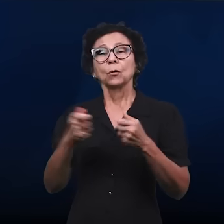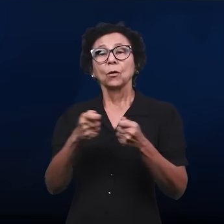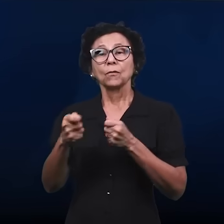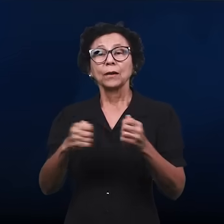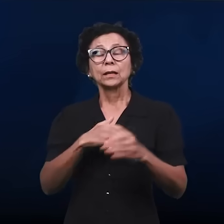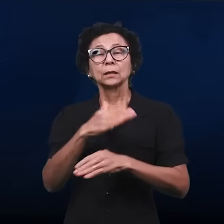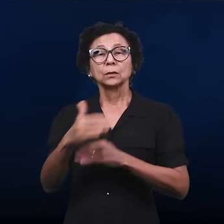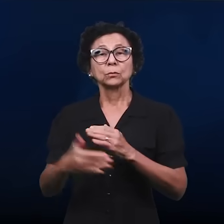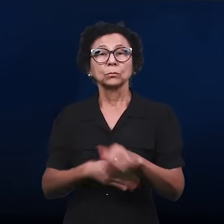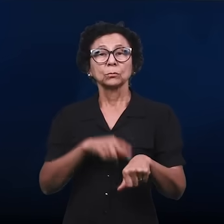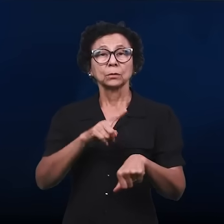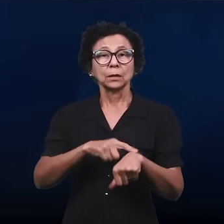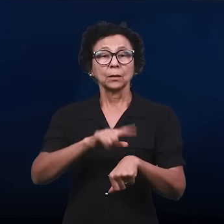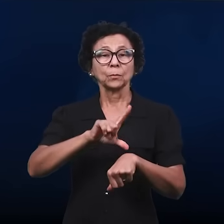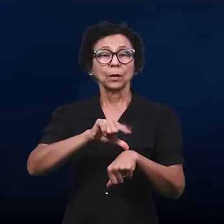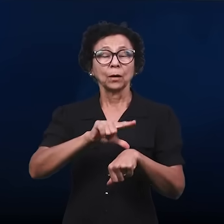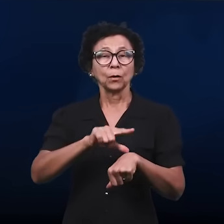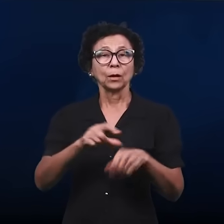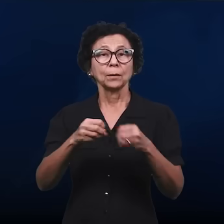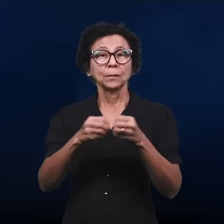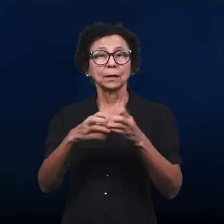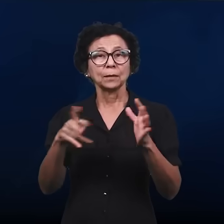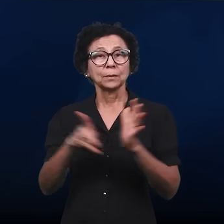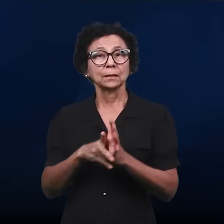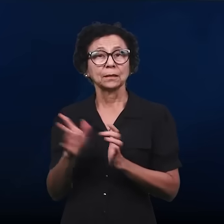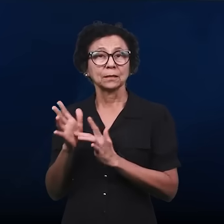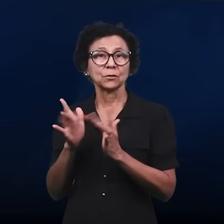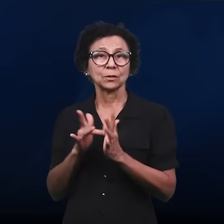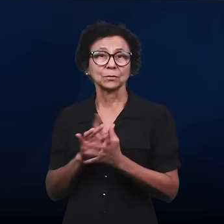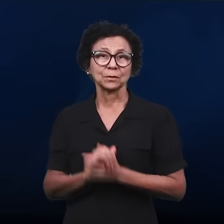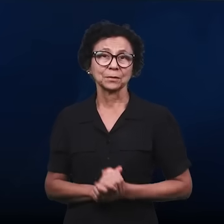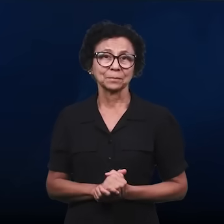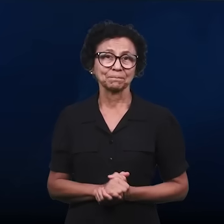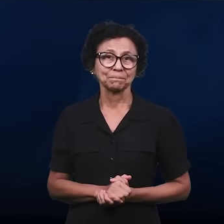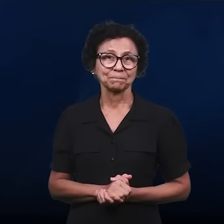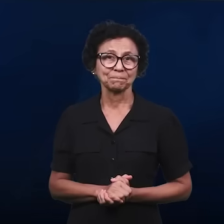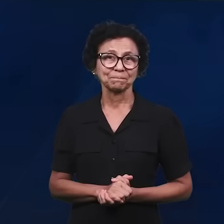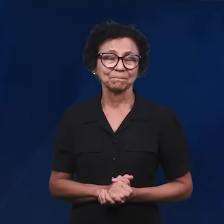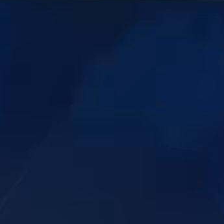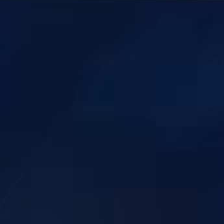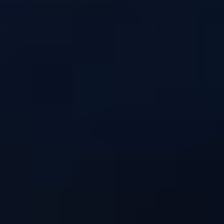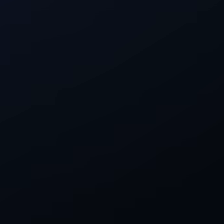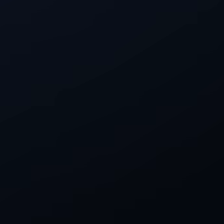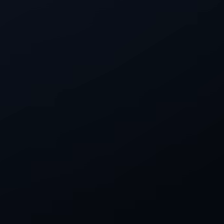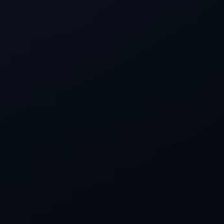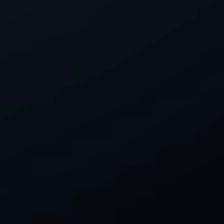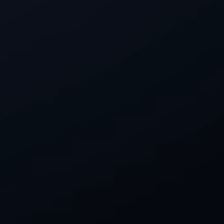dono do tempo, da hora e do milagre. Que Deus te abençoe. A paz do Senhor Jesus.